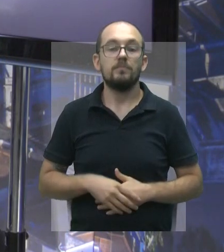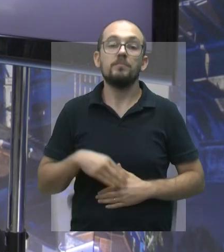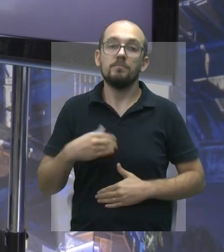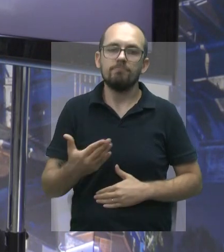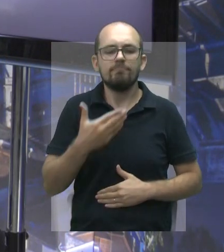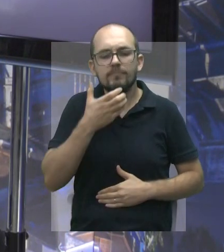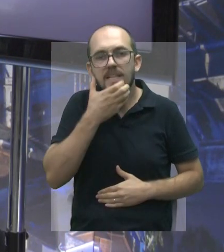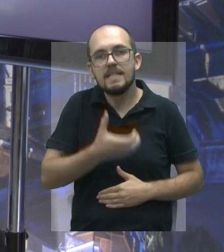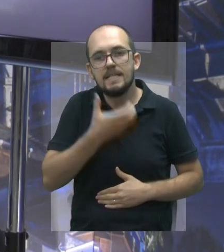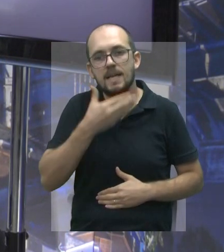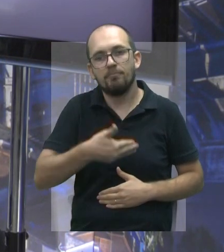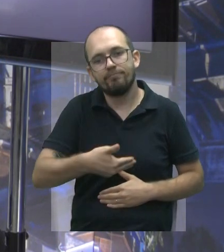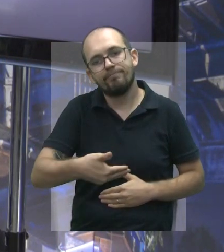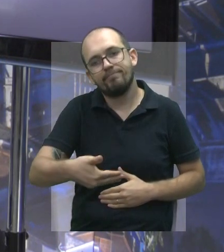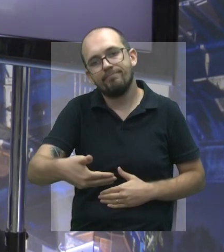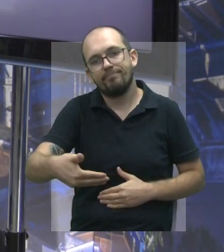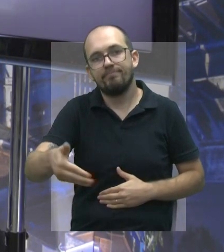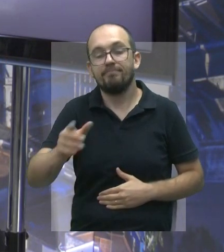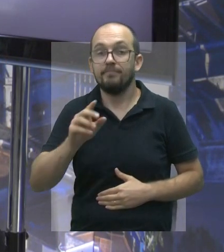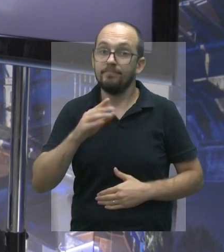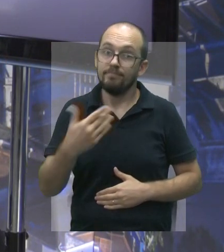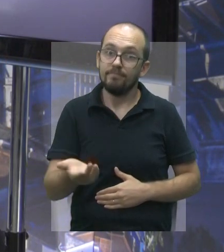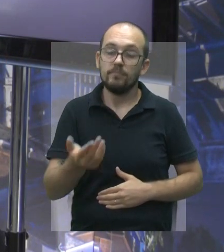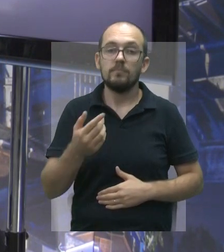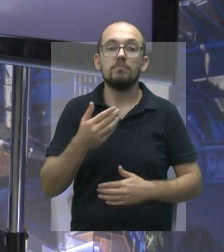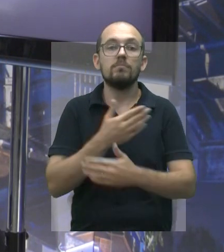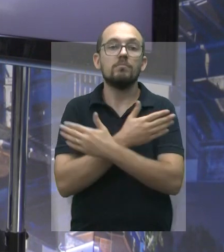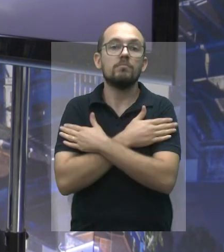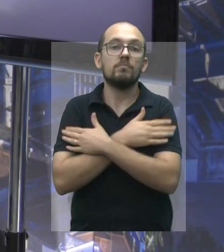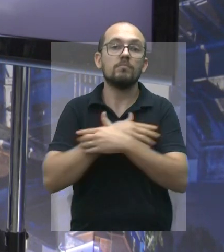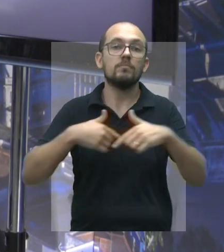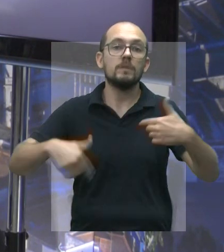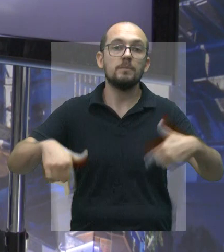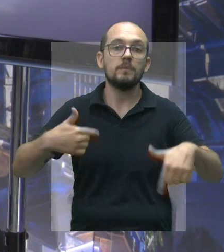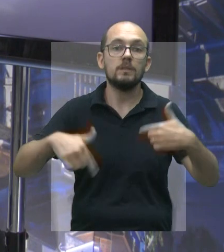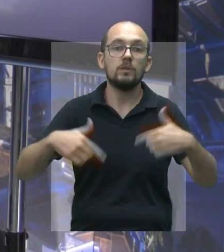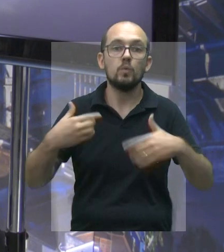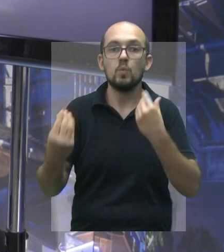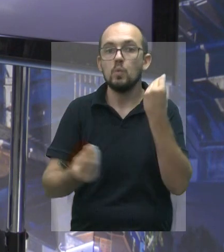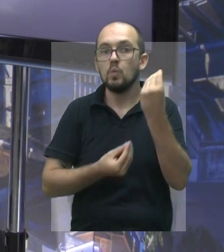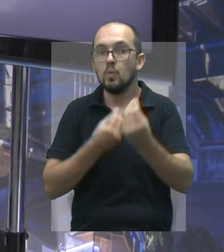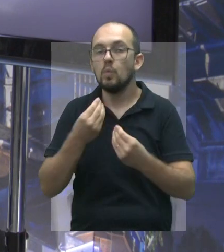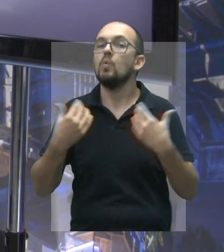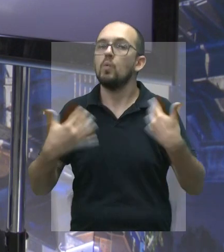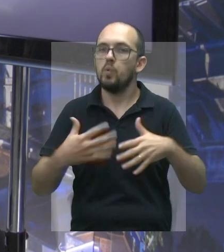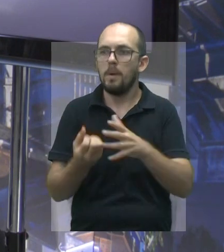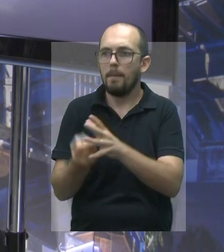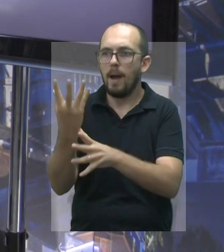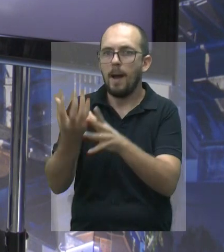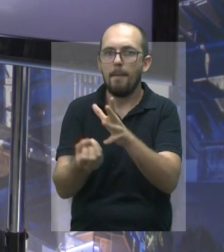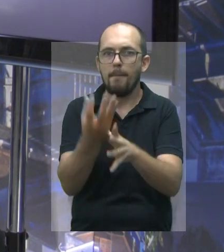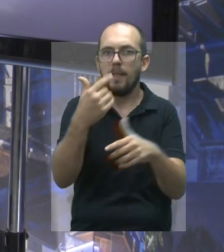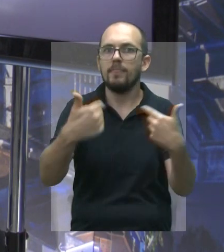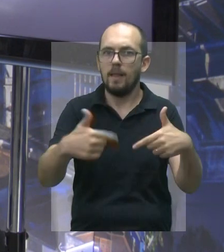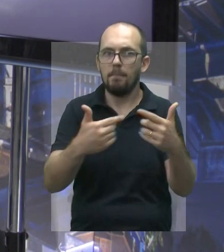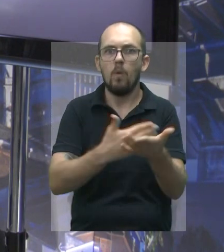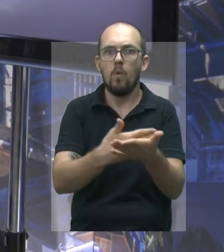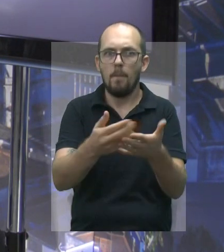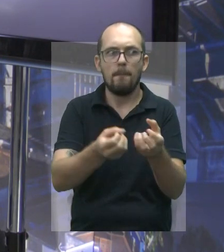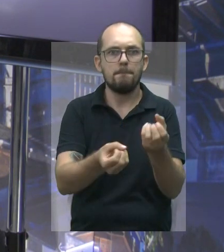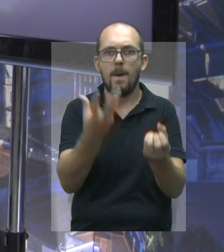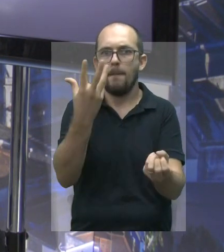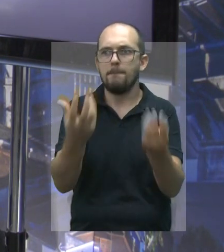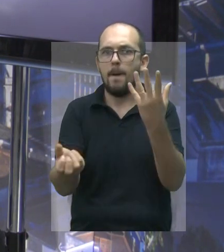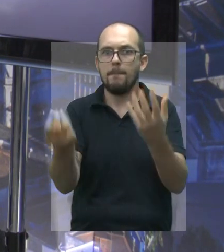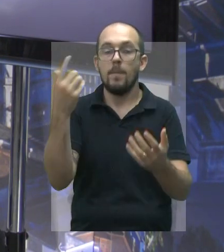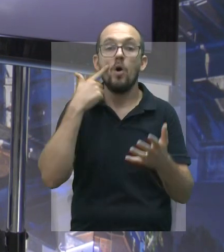ano está aí e esse é um período em que as vagas de emprego, elas surgem com bastante frequência, em um número relativamente